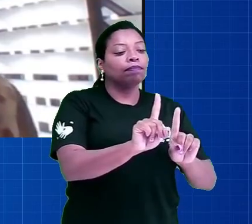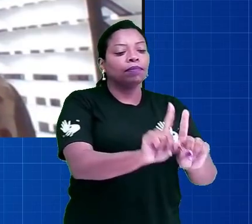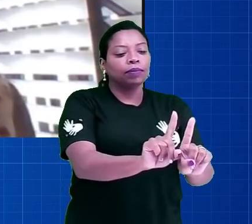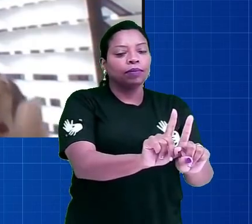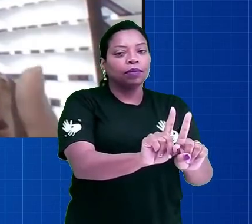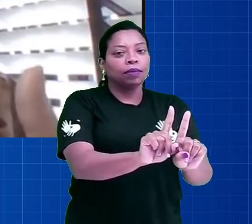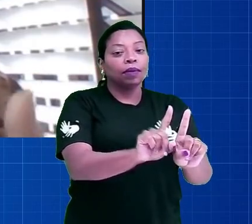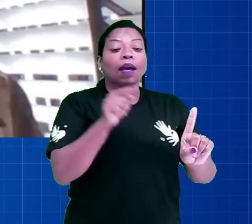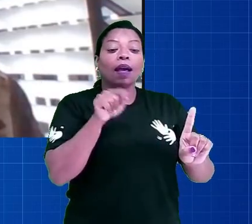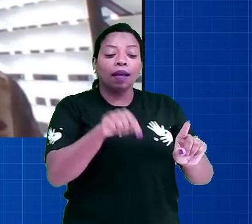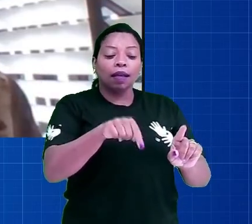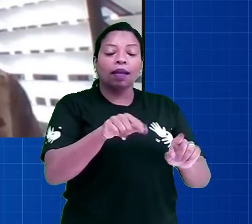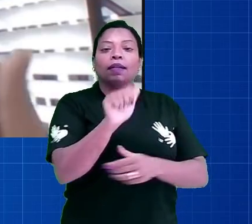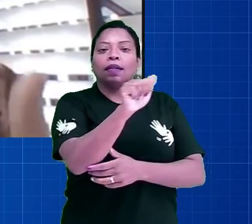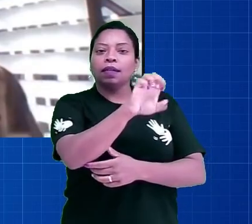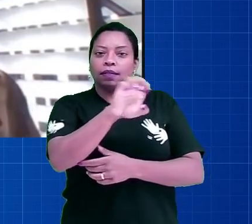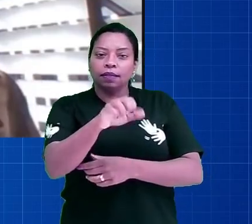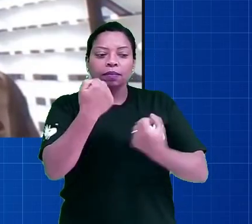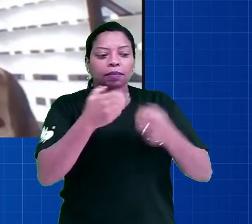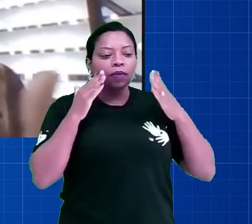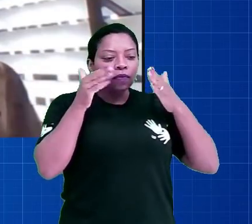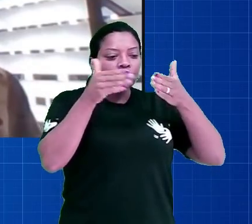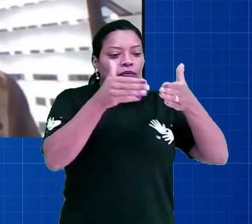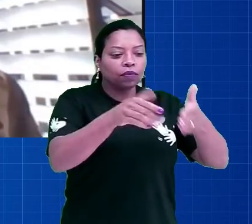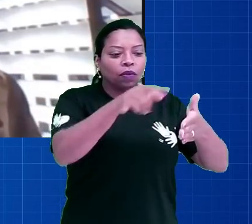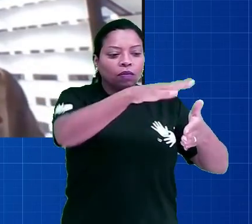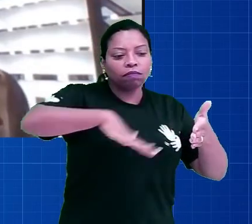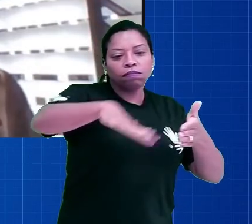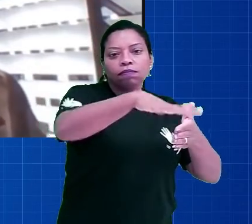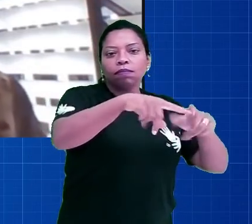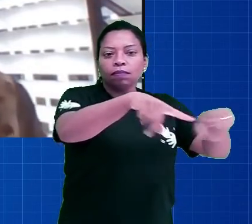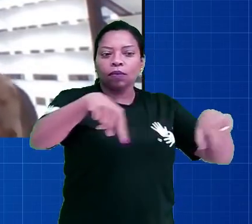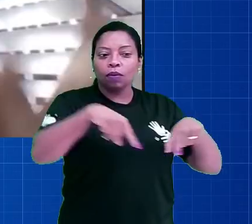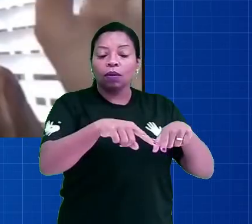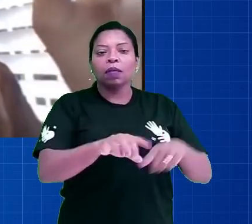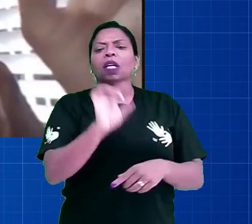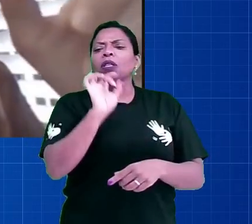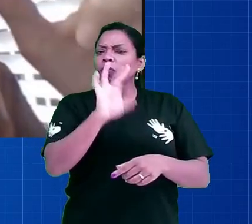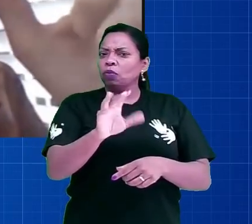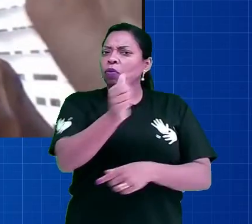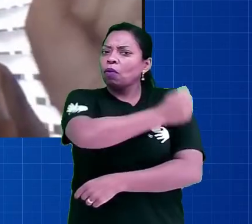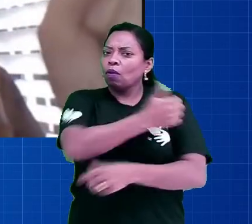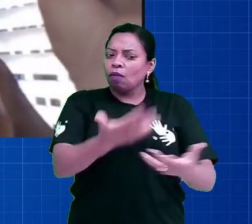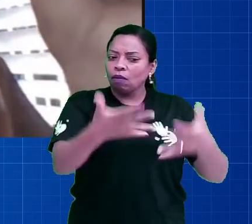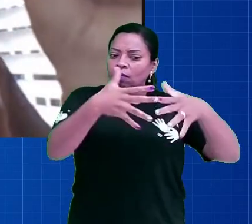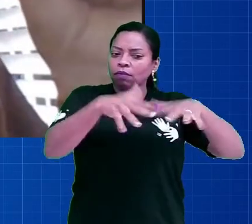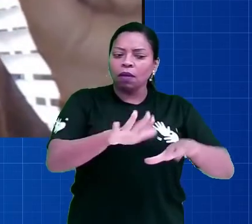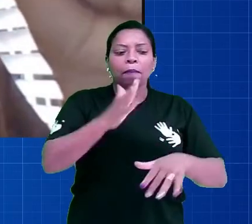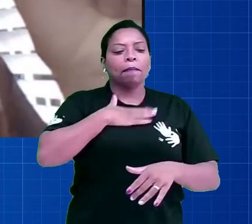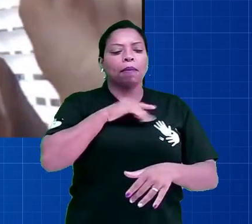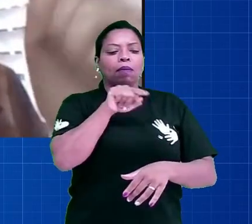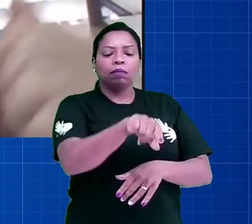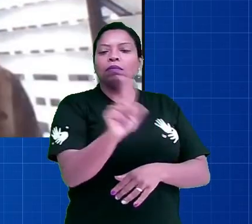especial, ele tem um foco, ele precisa ter um foco para a turma. Então, ele não vai atender alunos